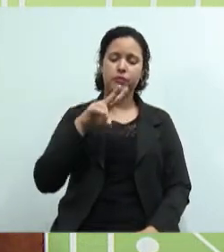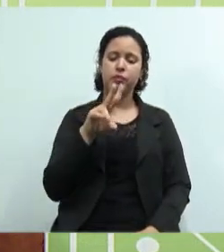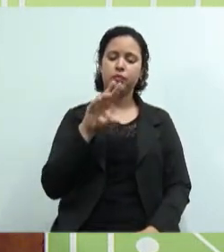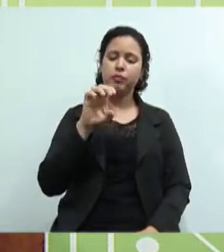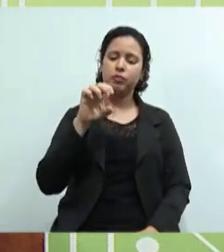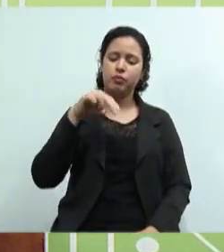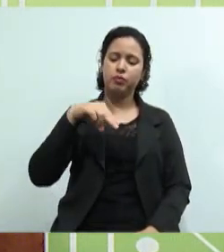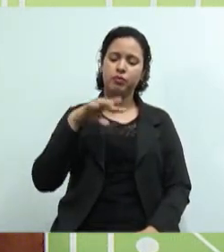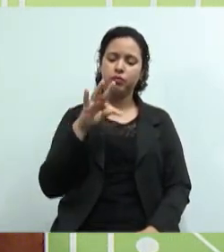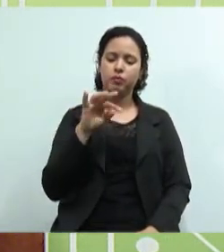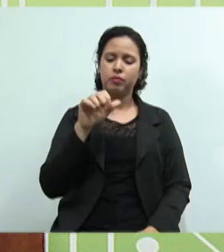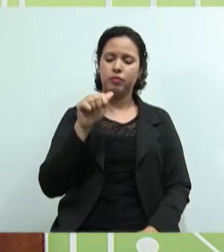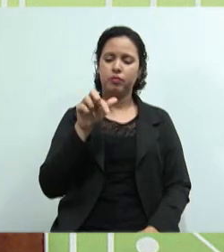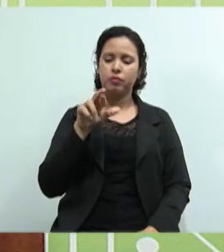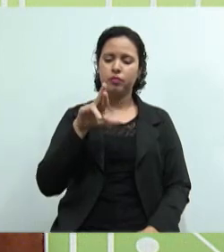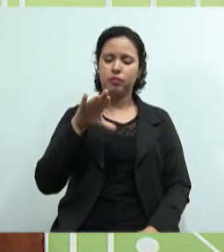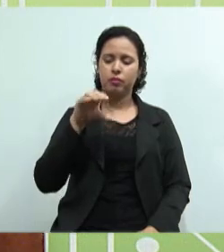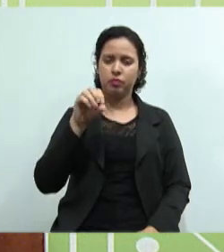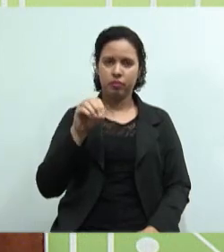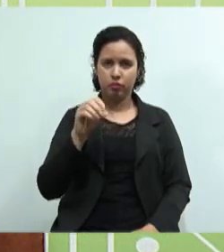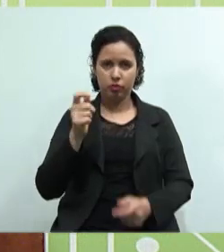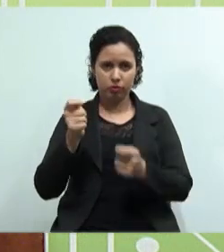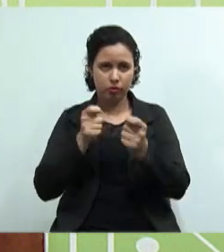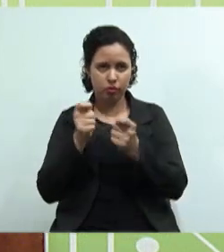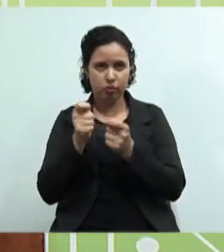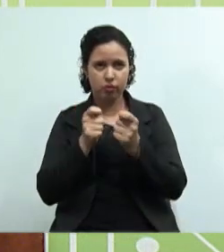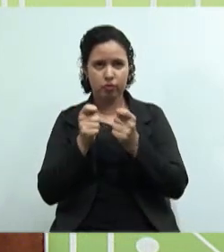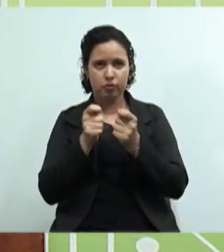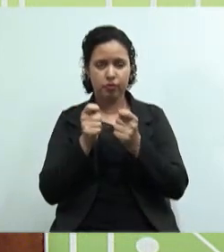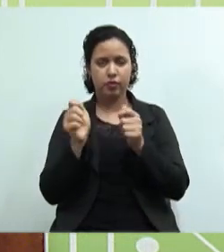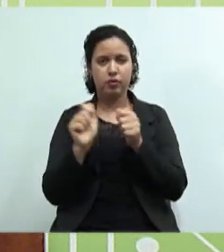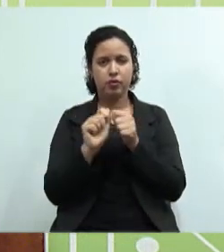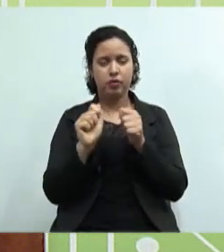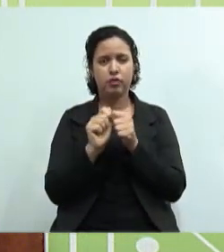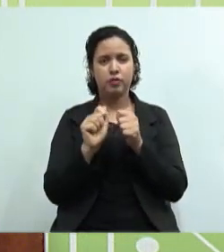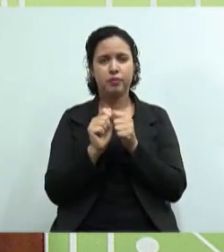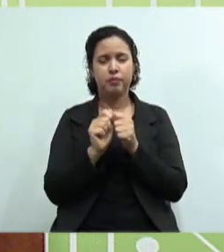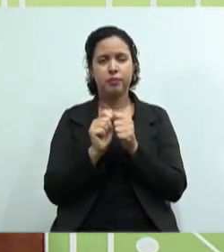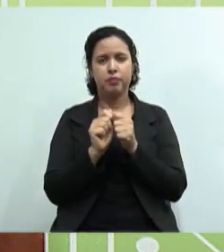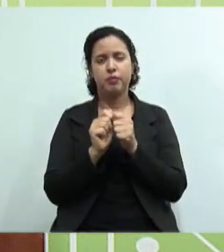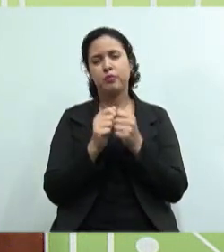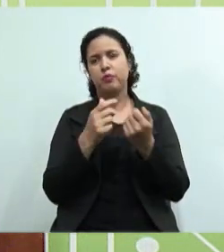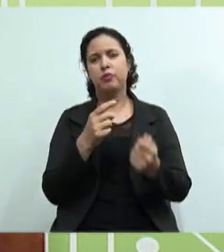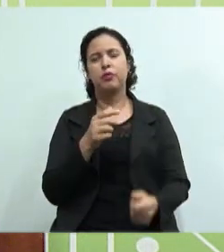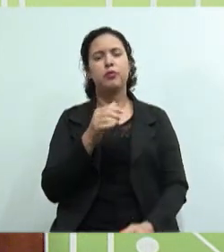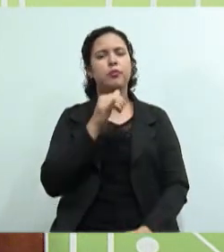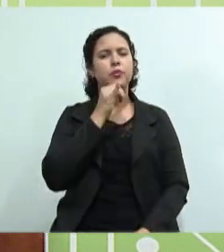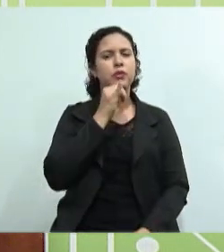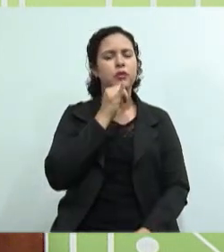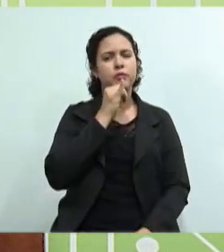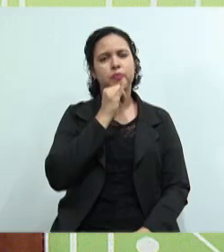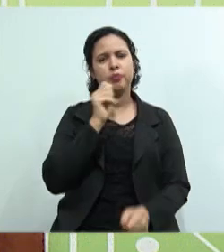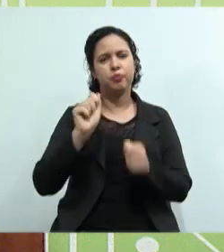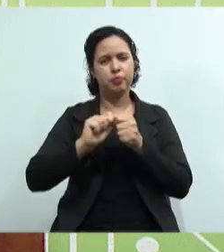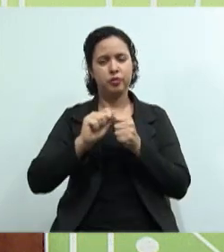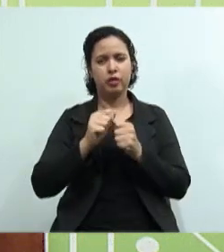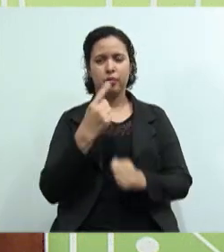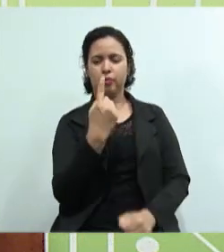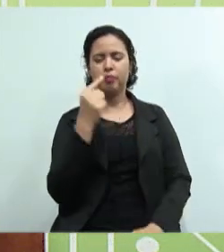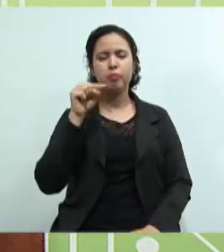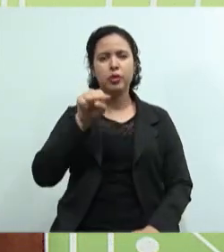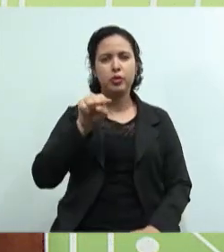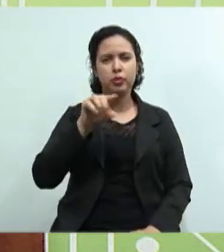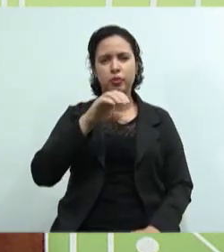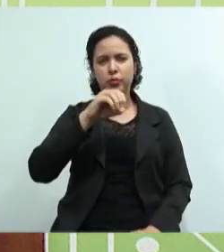dos controles, o que a gente faz? Então, a gente verifica, eu vou produzir 1000 pudins, tá? Esses 1000 pudins, para